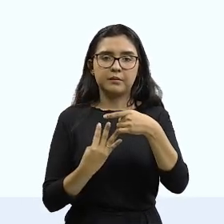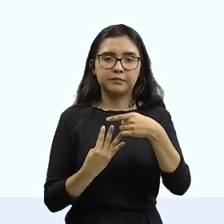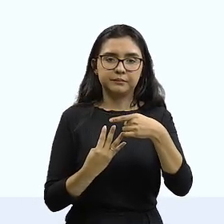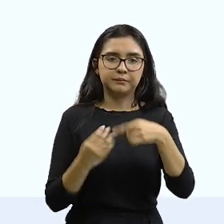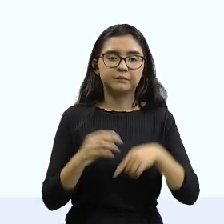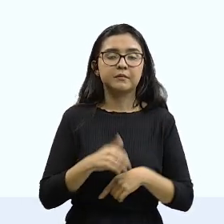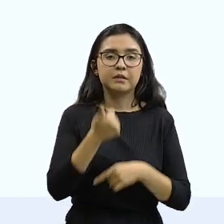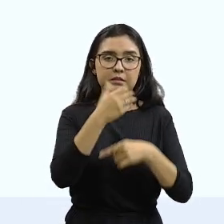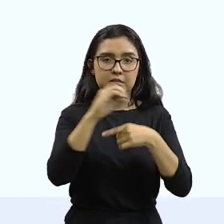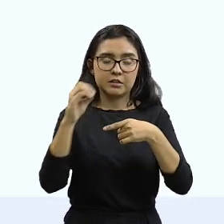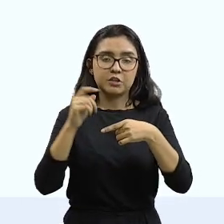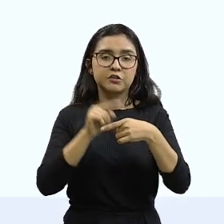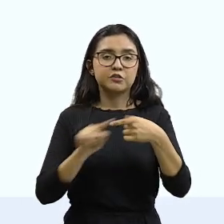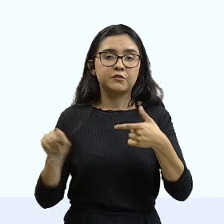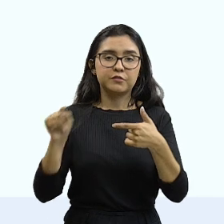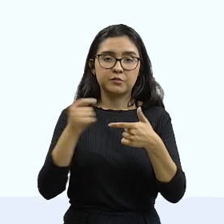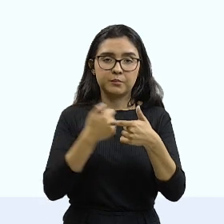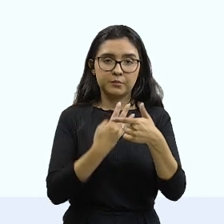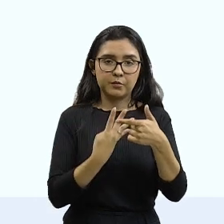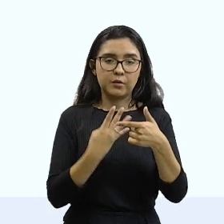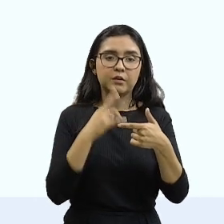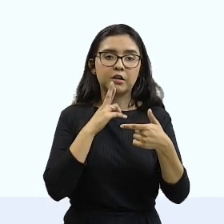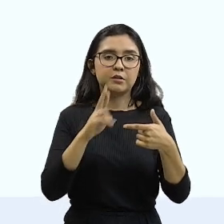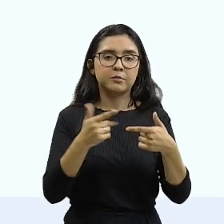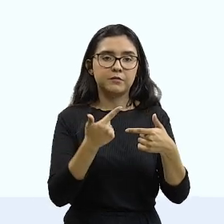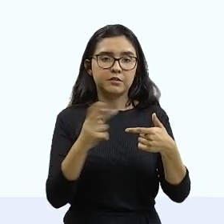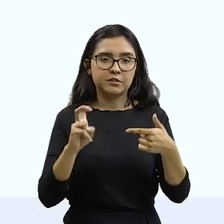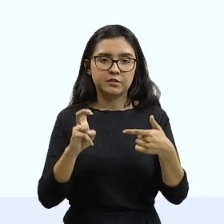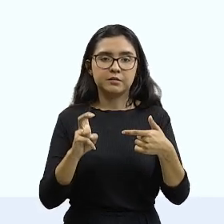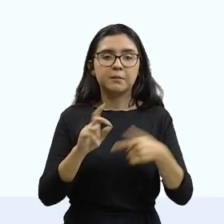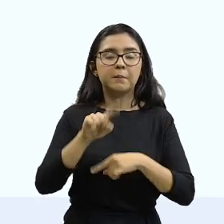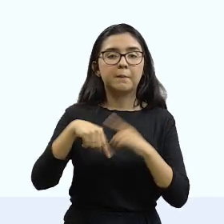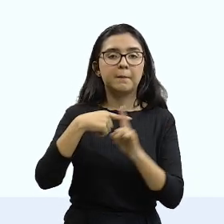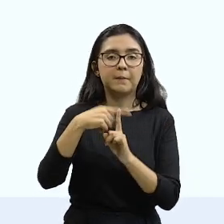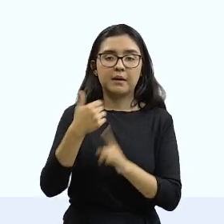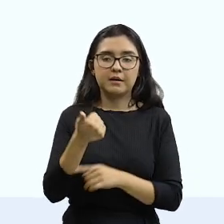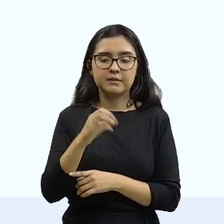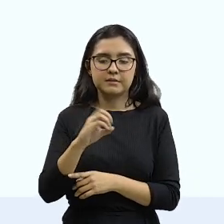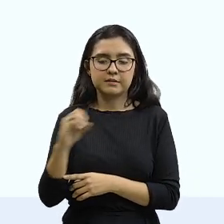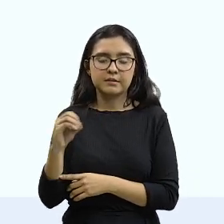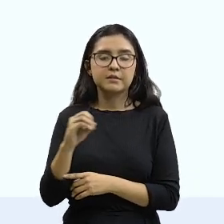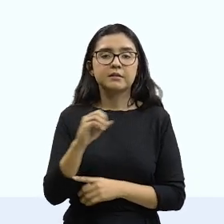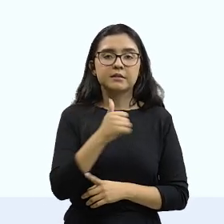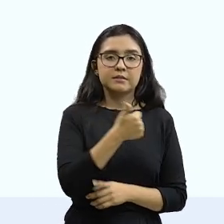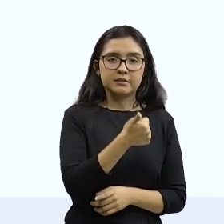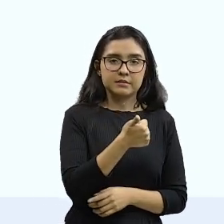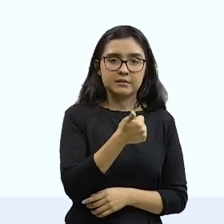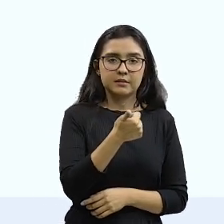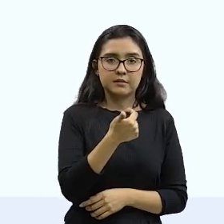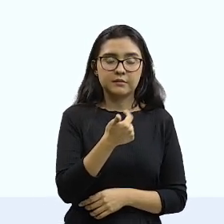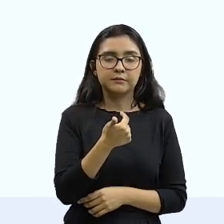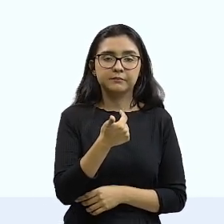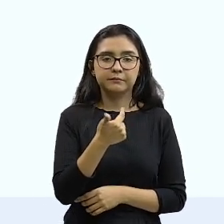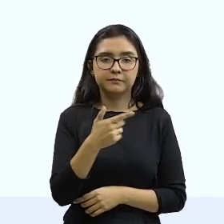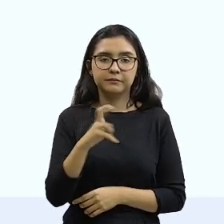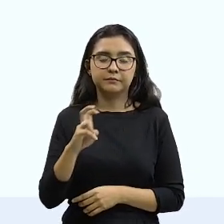dividido por 4 dá 25, mais 100, 125, mais